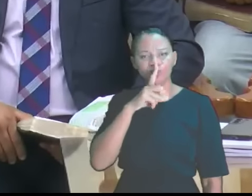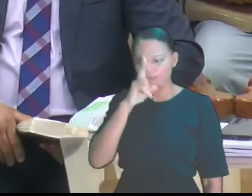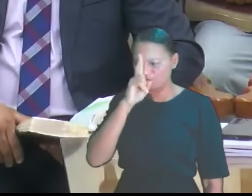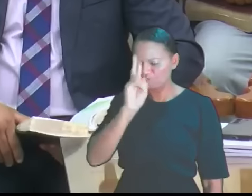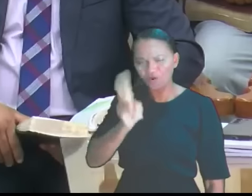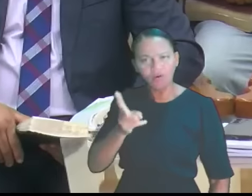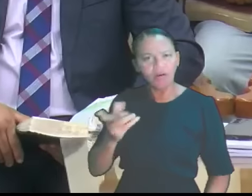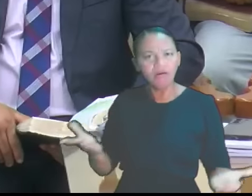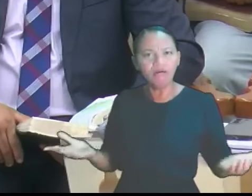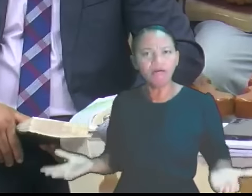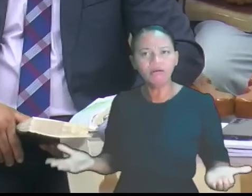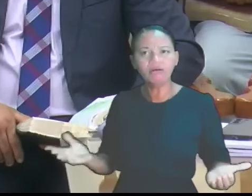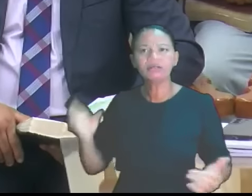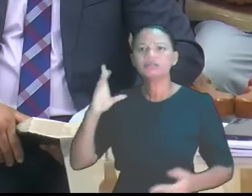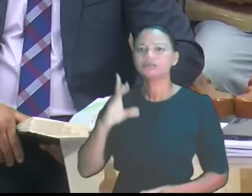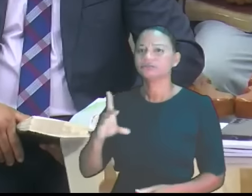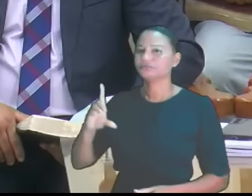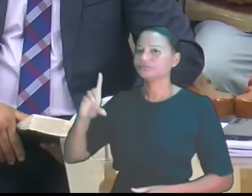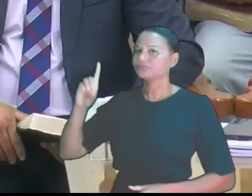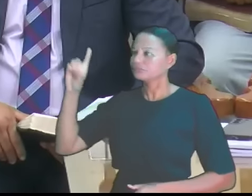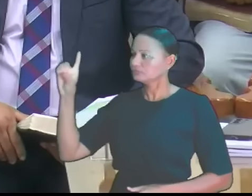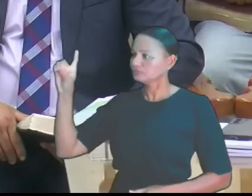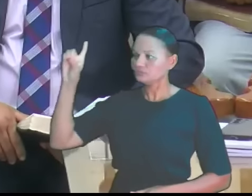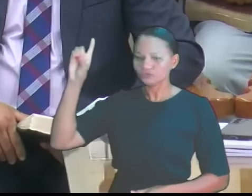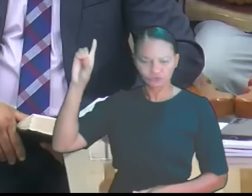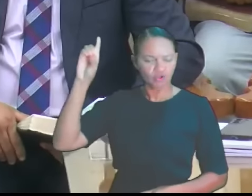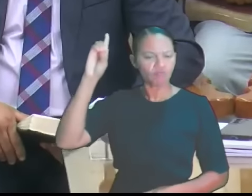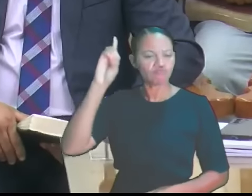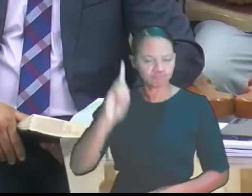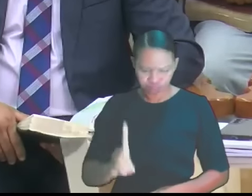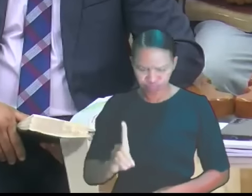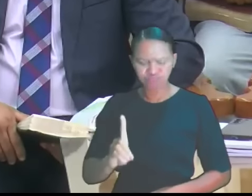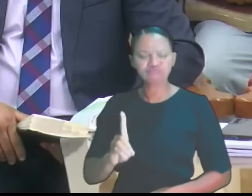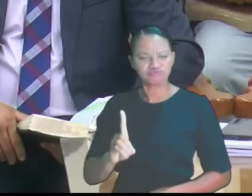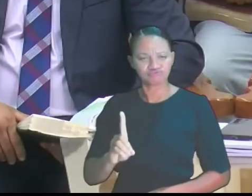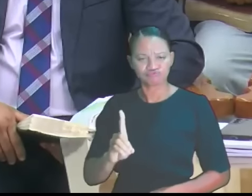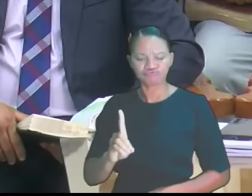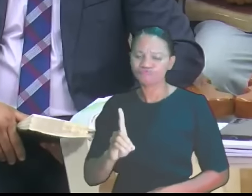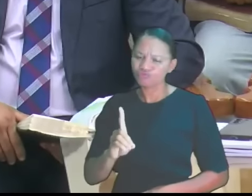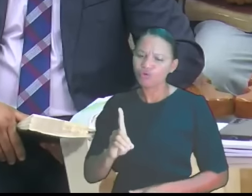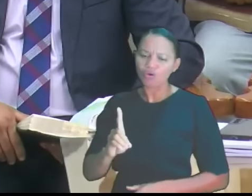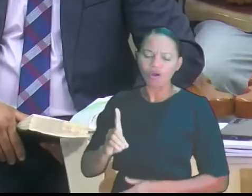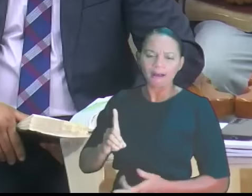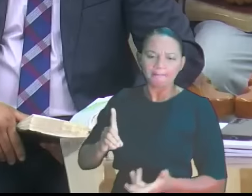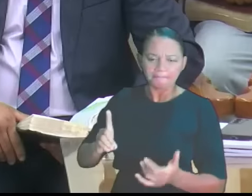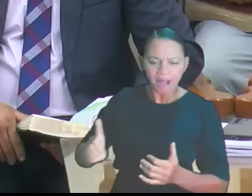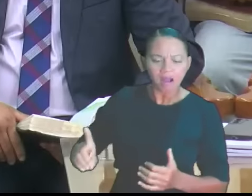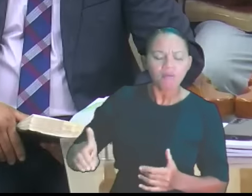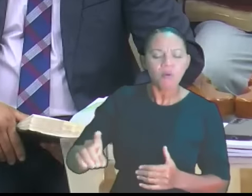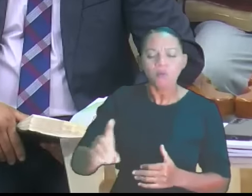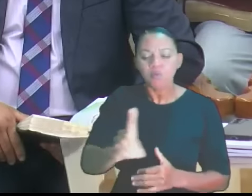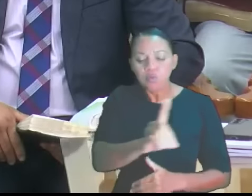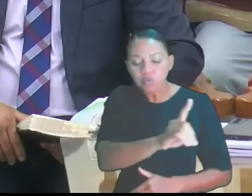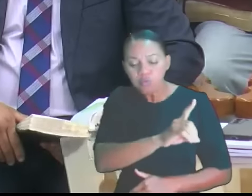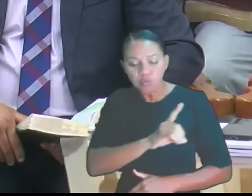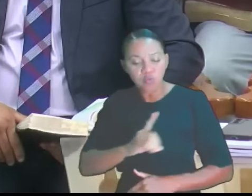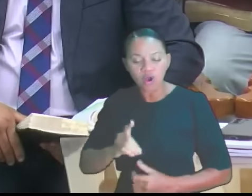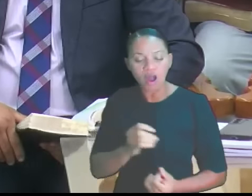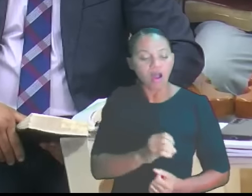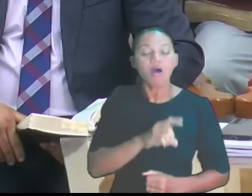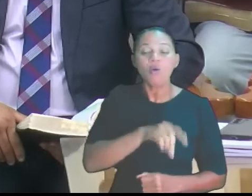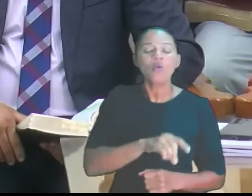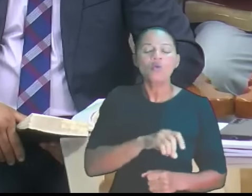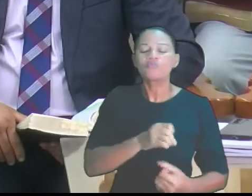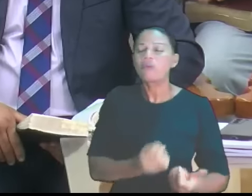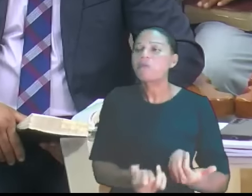Porque Deus desceu no momento da aliança e circulou entre a oferta que Abraão estava